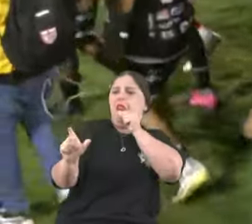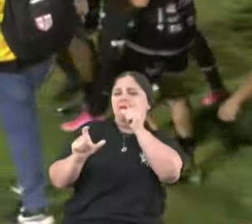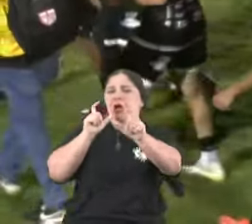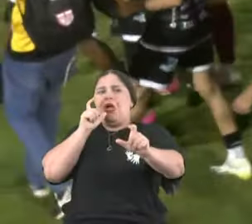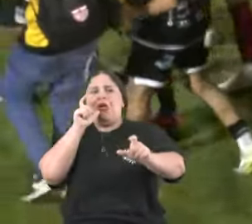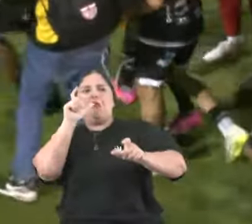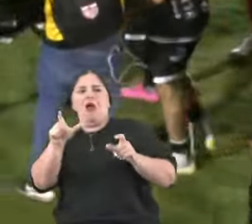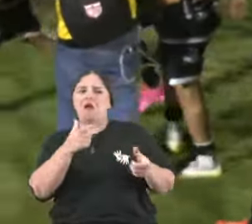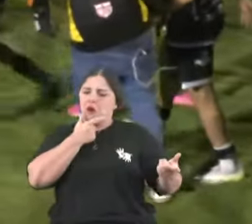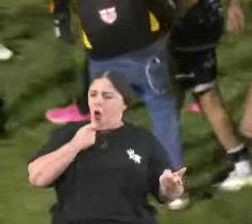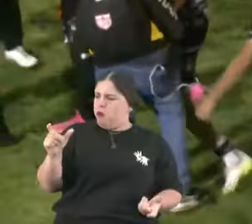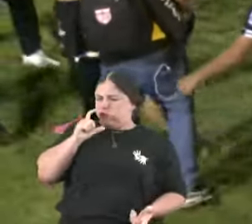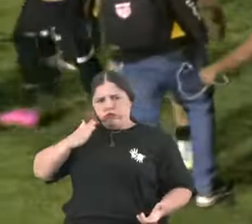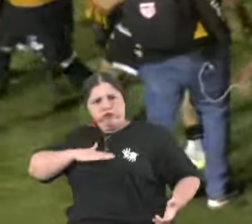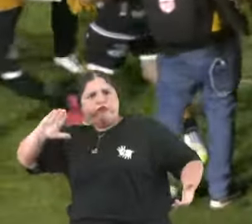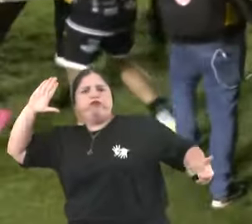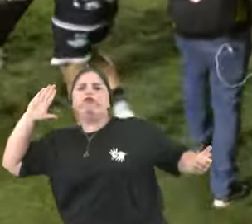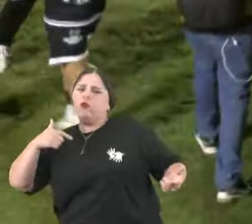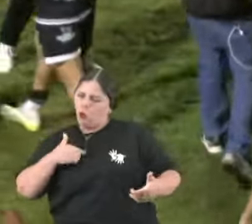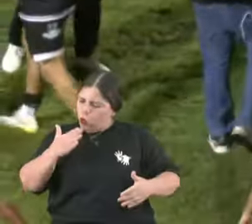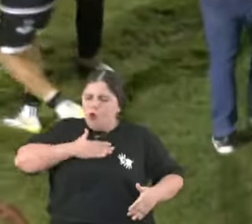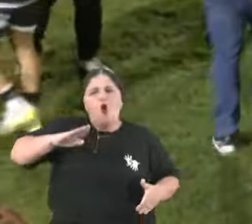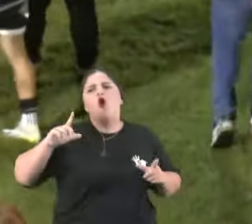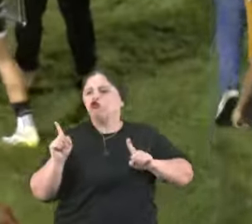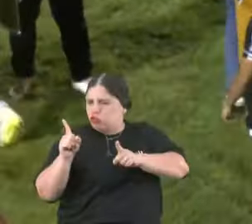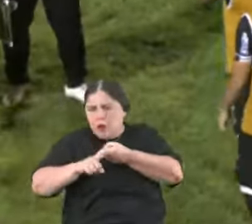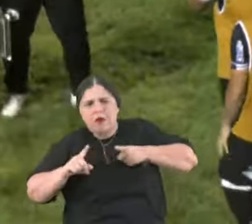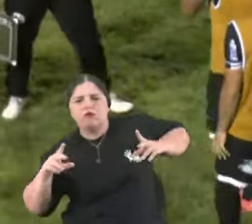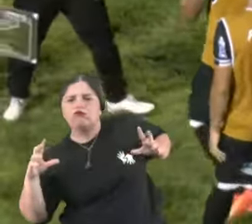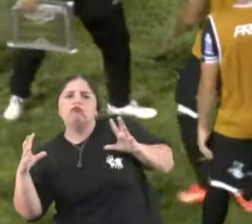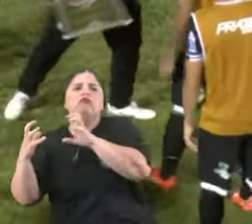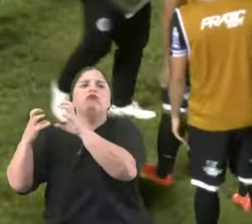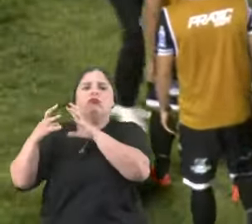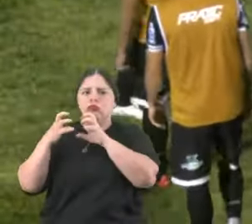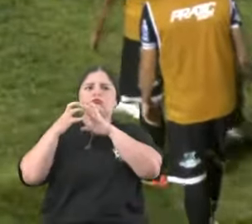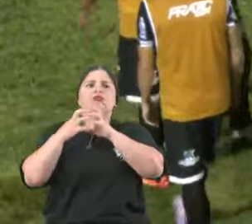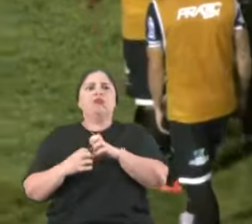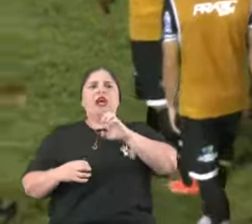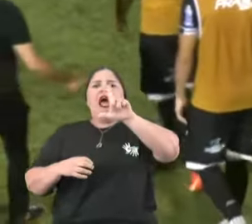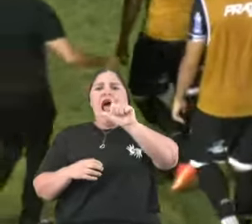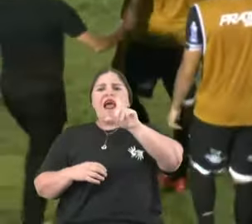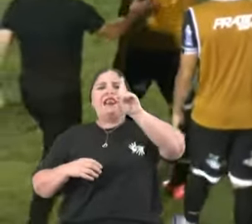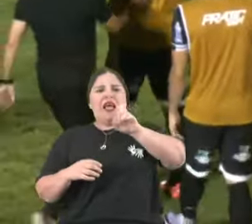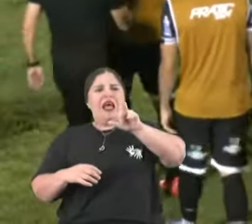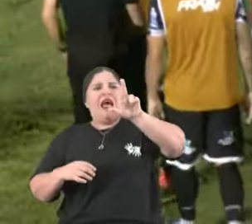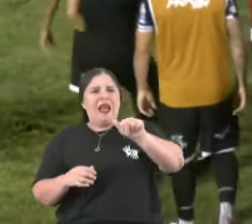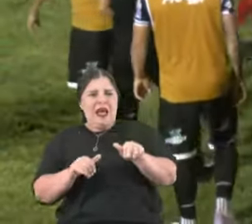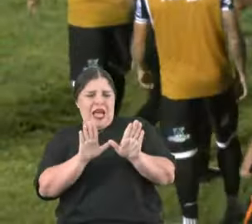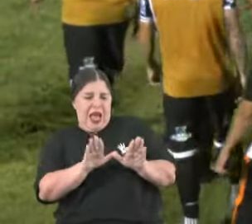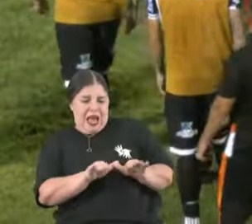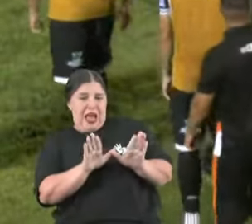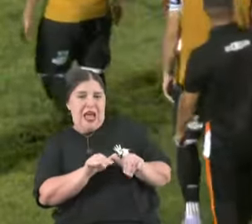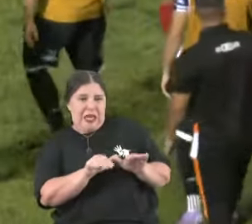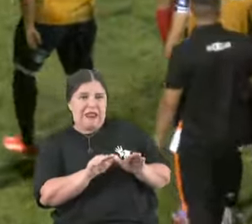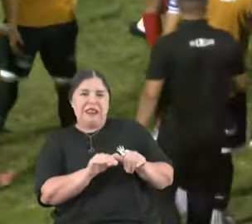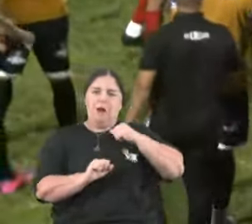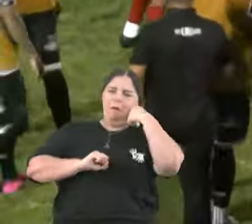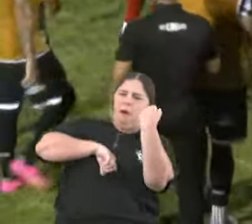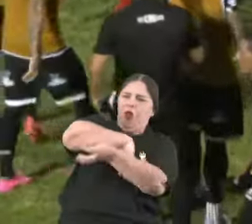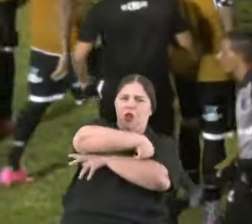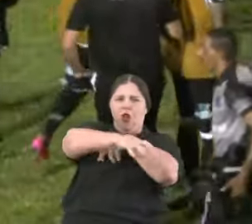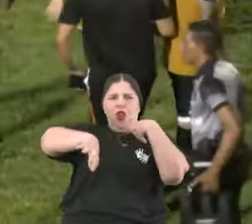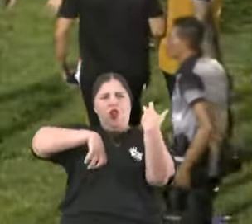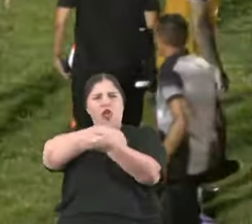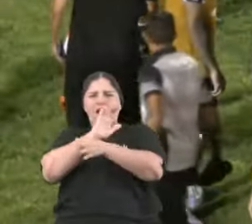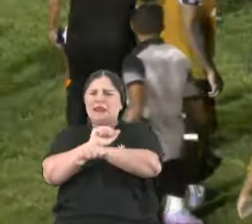Anselmo falou também, aí depois o Didira veio tomar as dores, aí generaliza, né? Mas a turma do deixa disso já